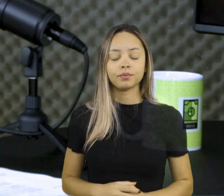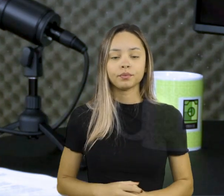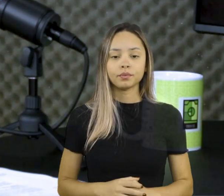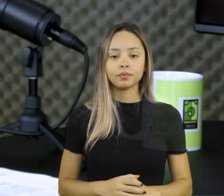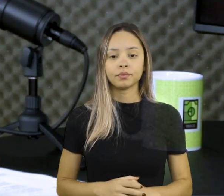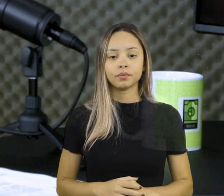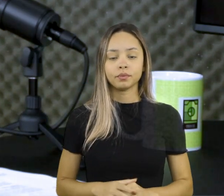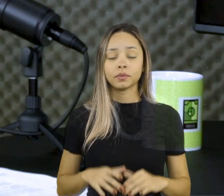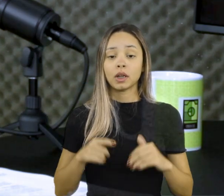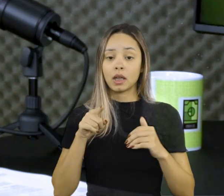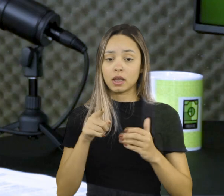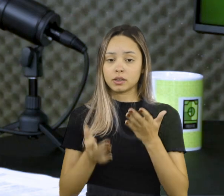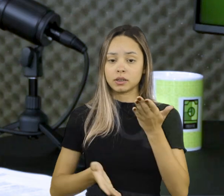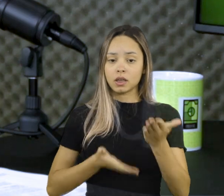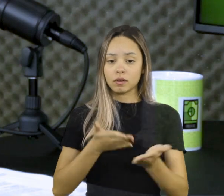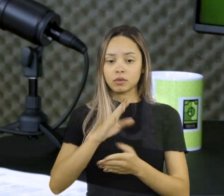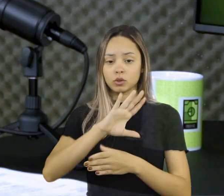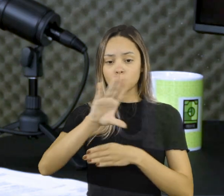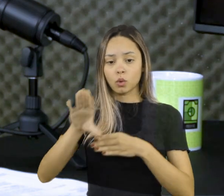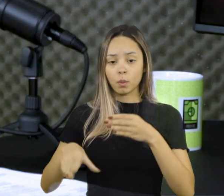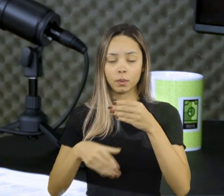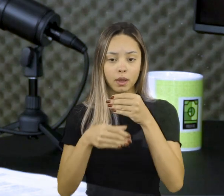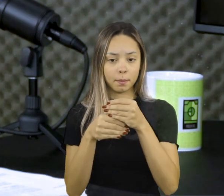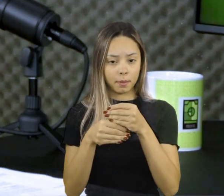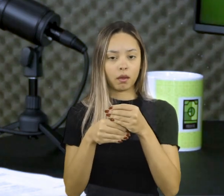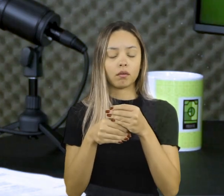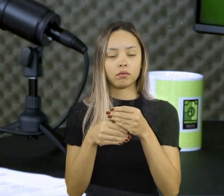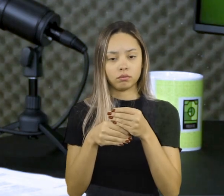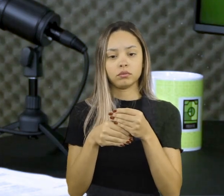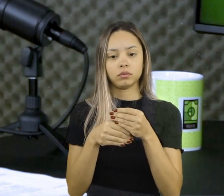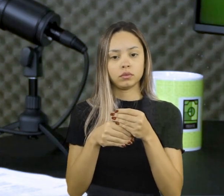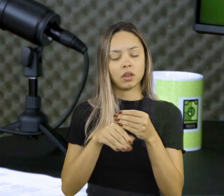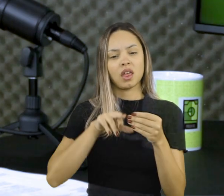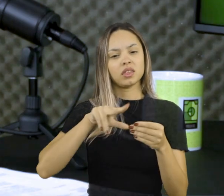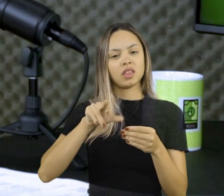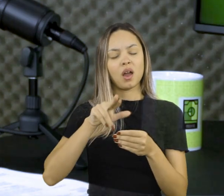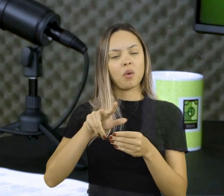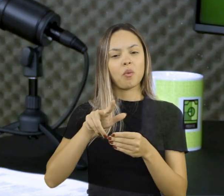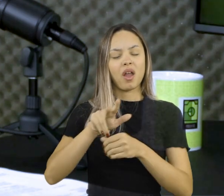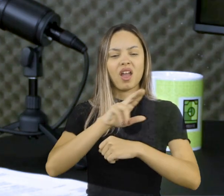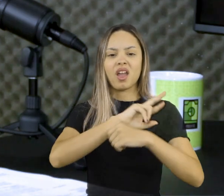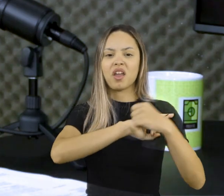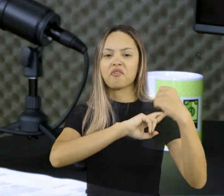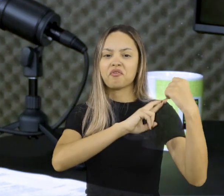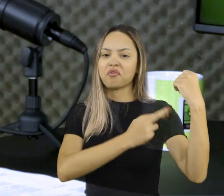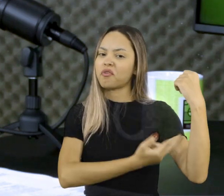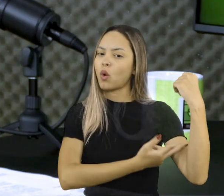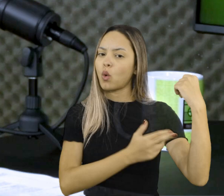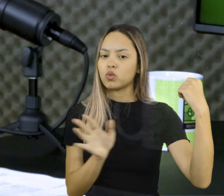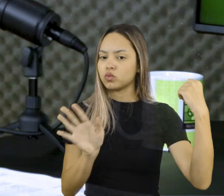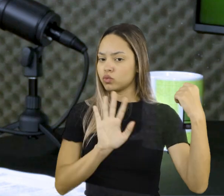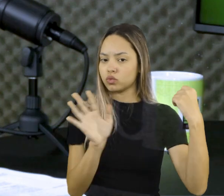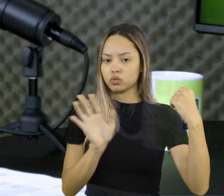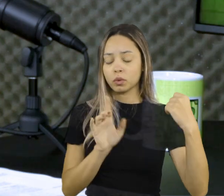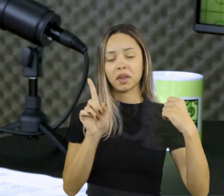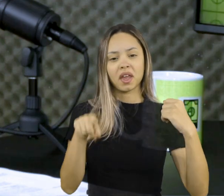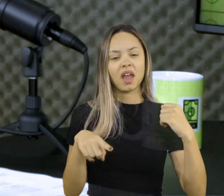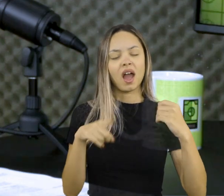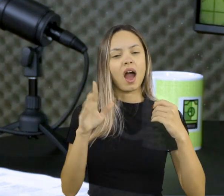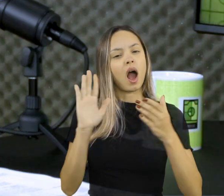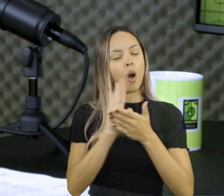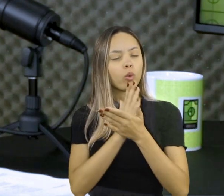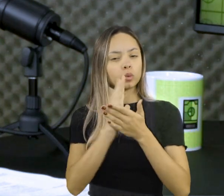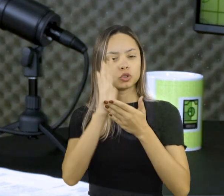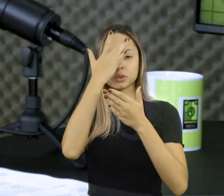ele complementa ou ele suplementa, mas ele não é reforço. Ele é muito confundido com